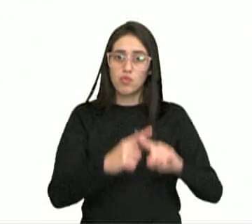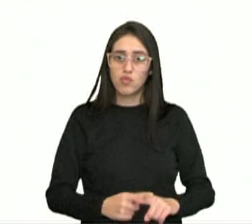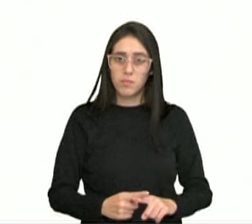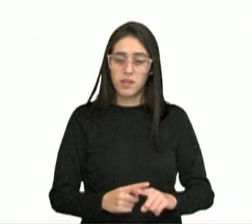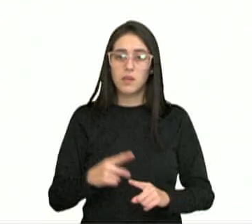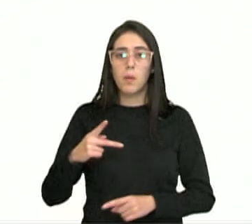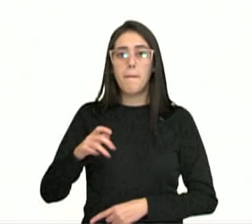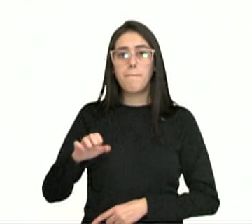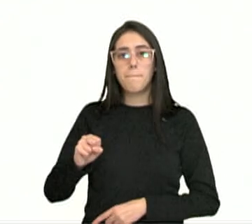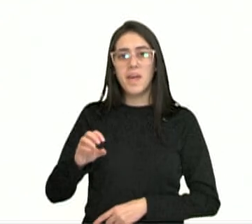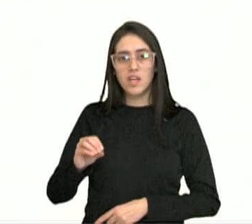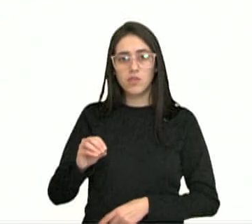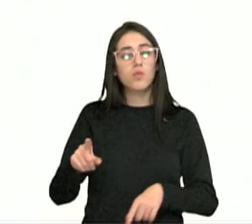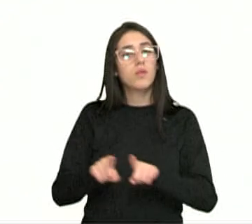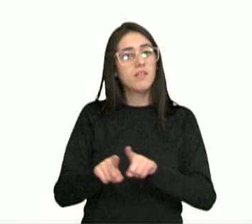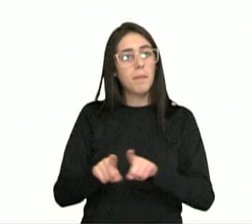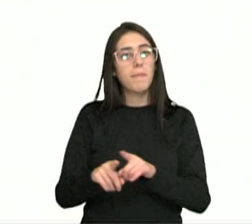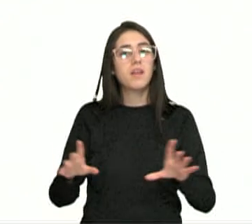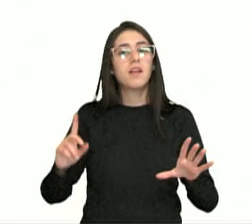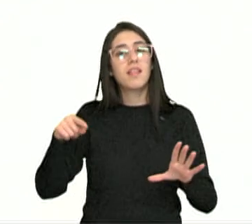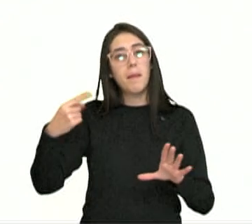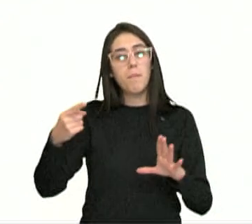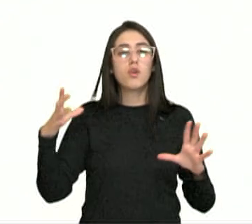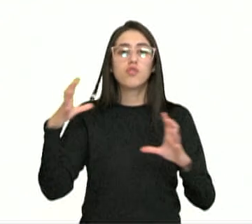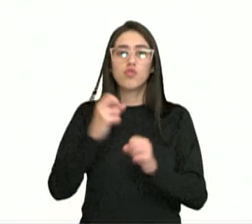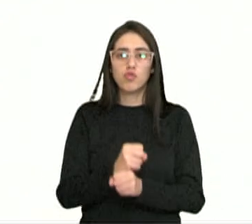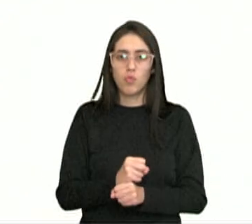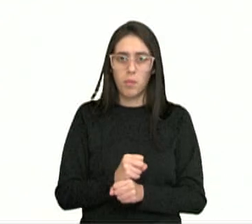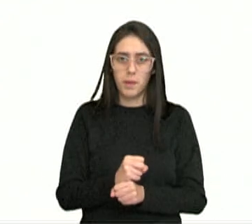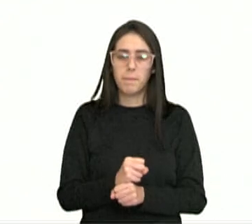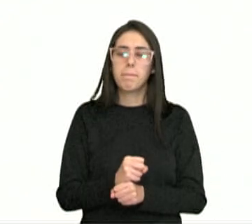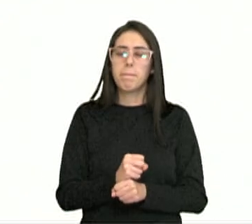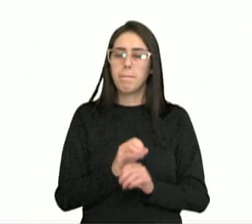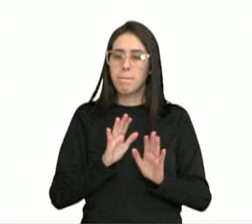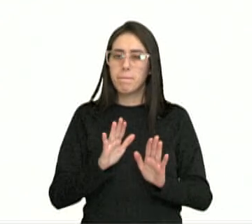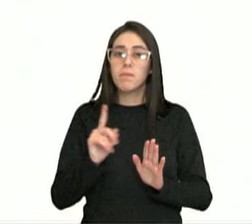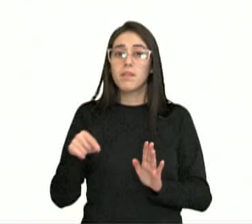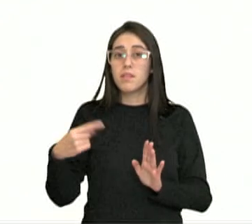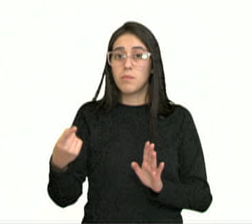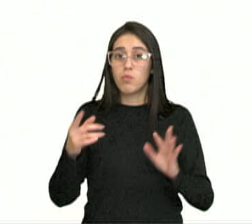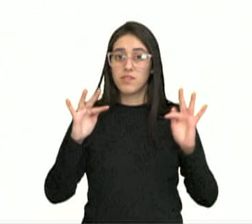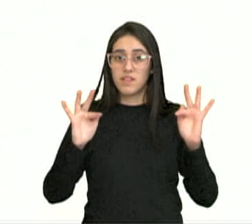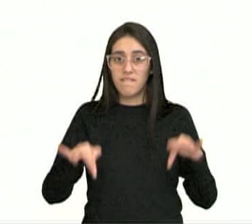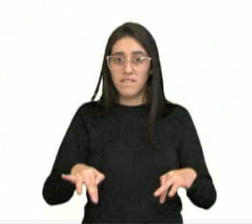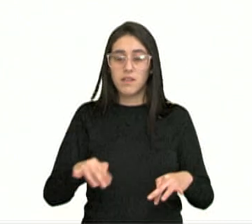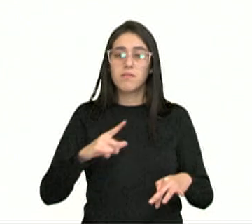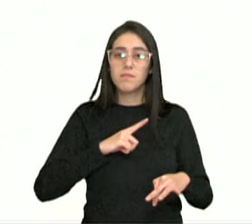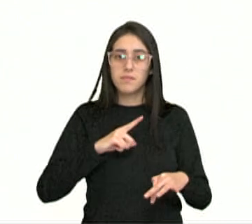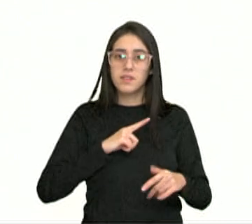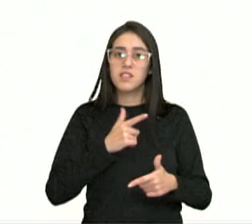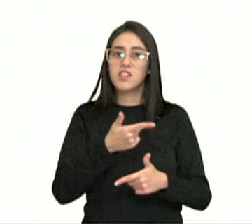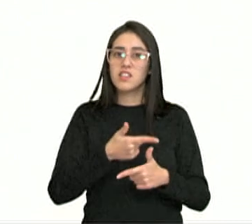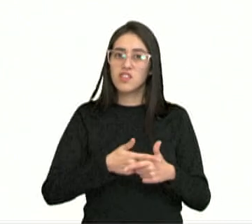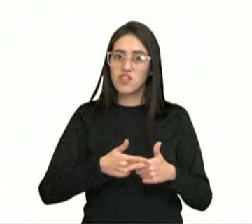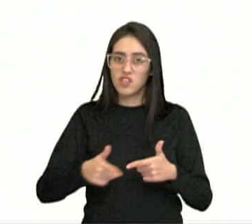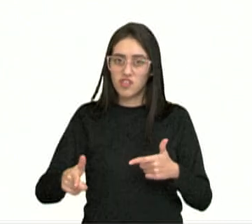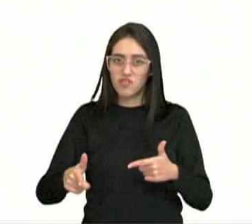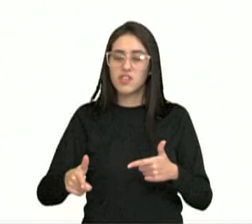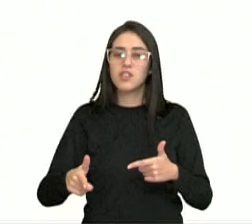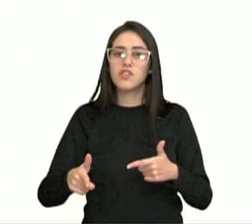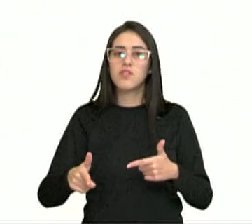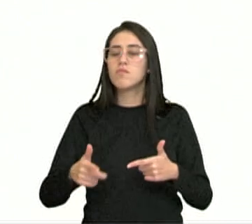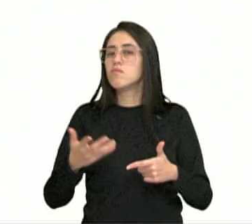seguida somamos esses produtos. E depois? Bom, por fim, nós dividimos o resultado